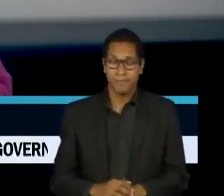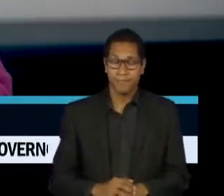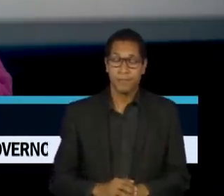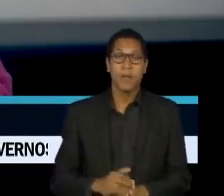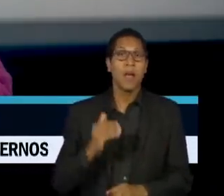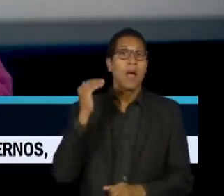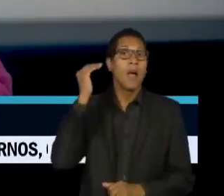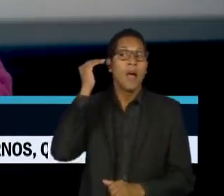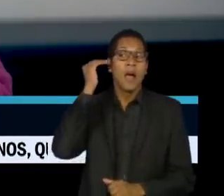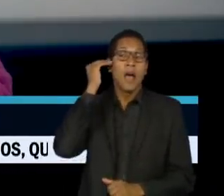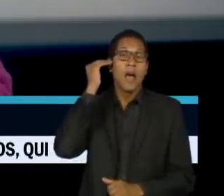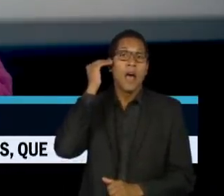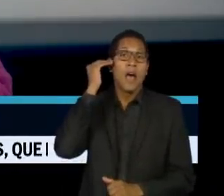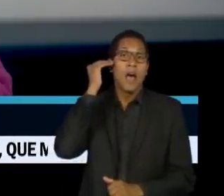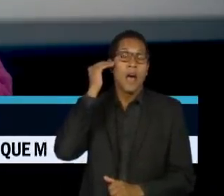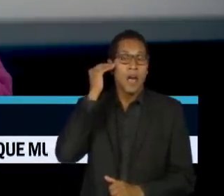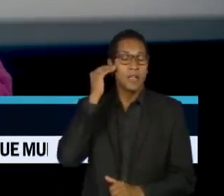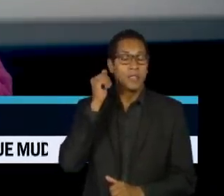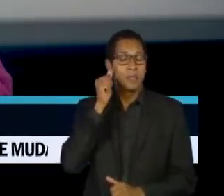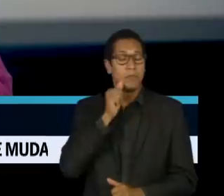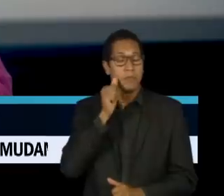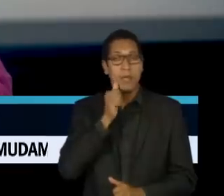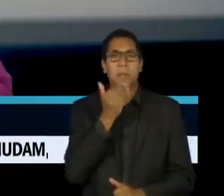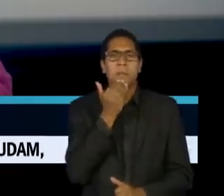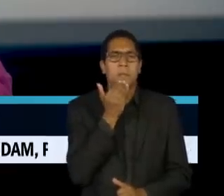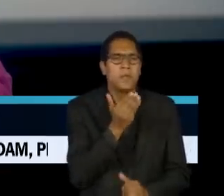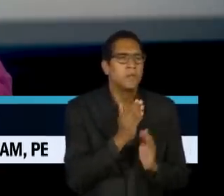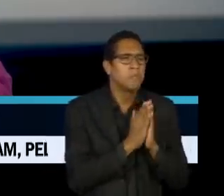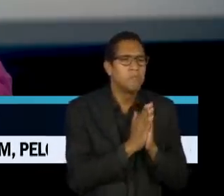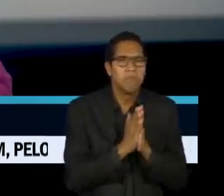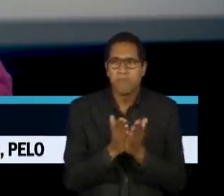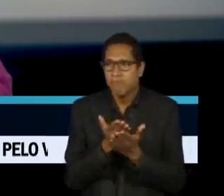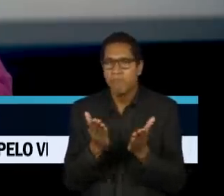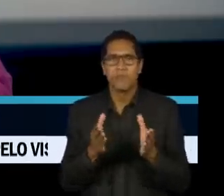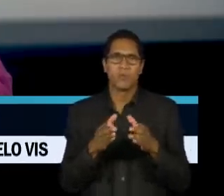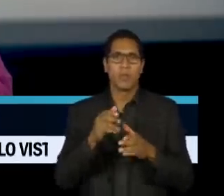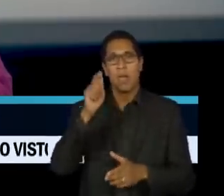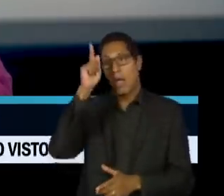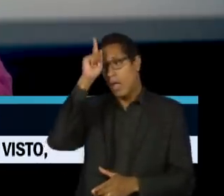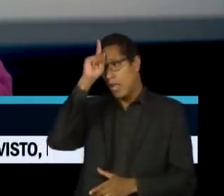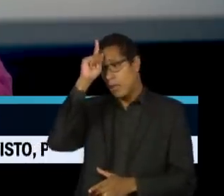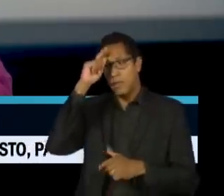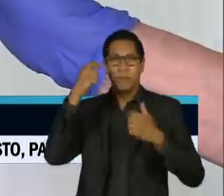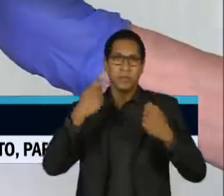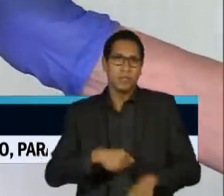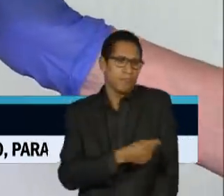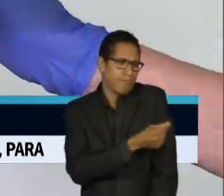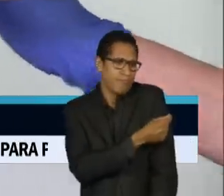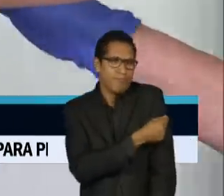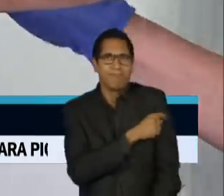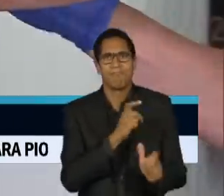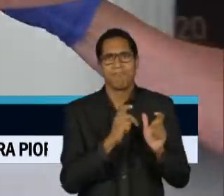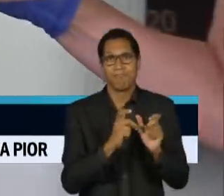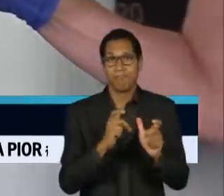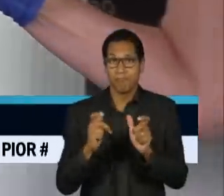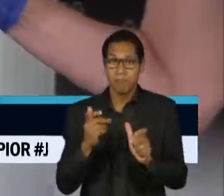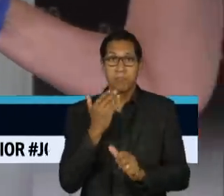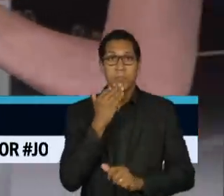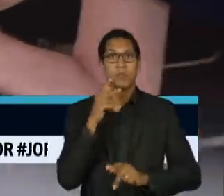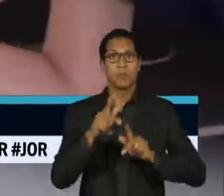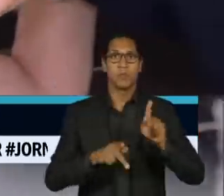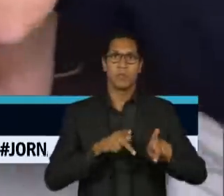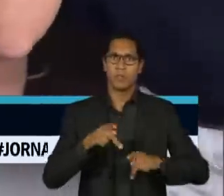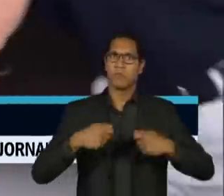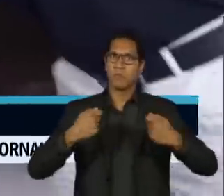governo, a chanceler Angela Merkel fez um apelo aos alemães para que se imunizem contra o coronavírus. Ela pediu que a população leve a doença